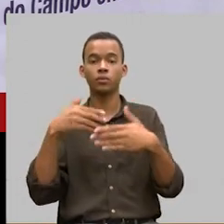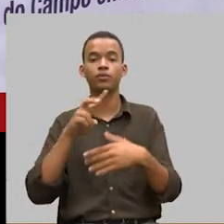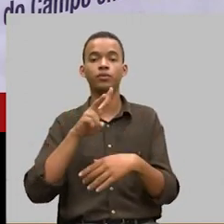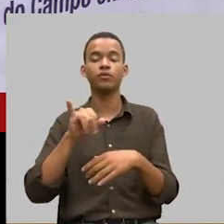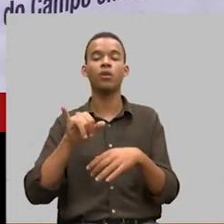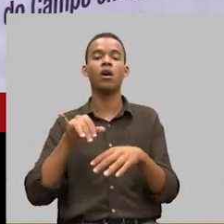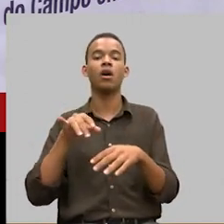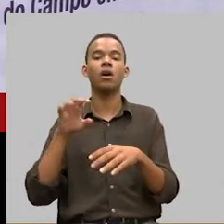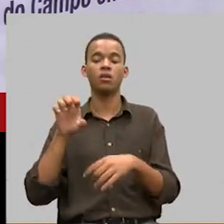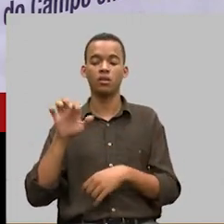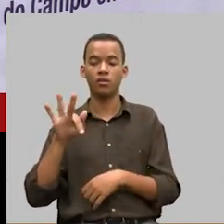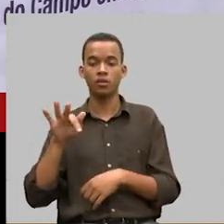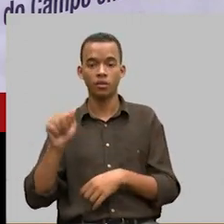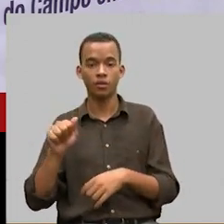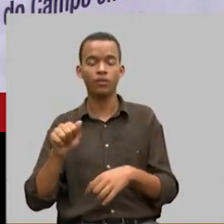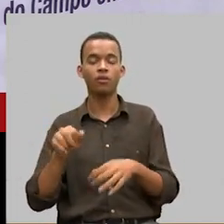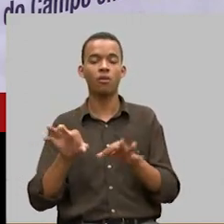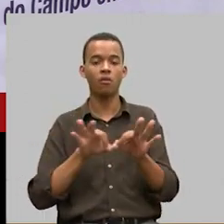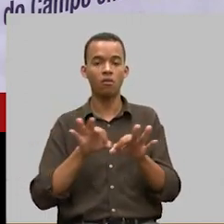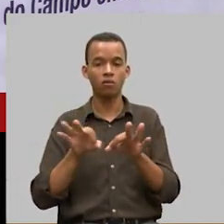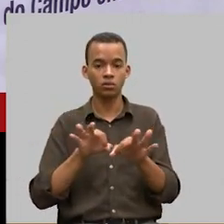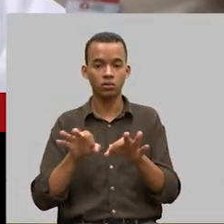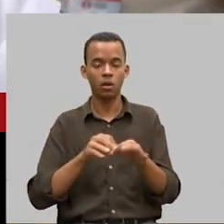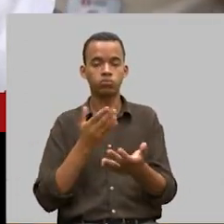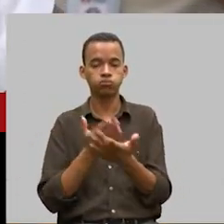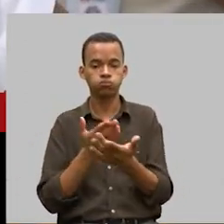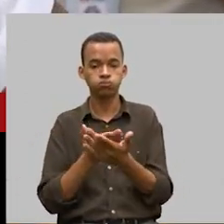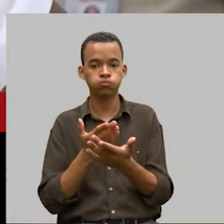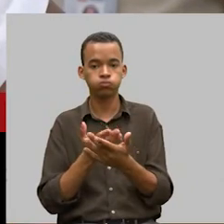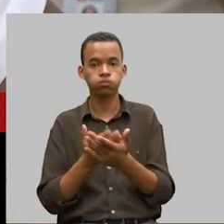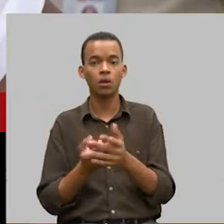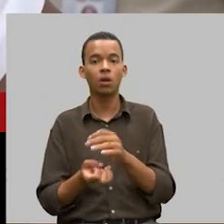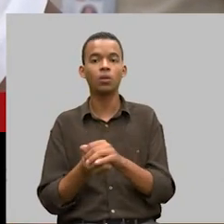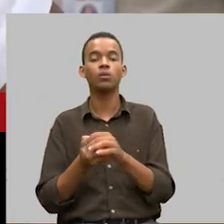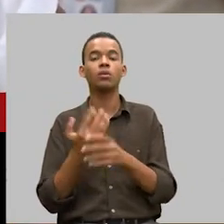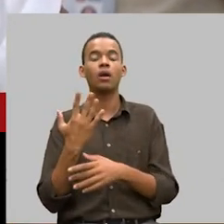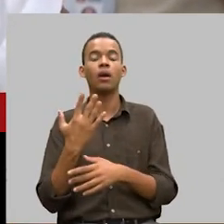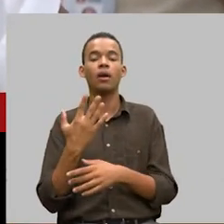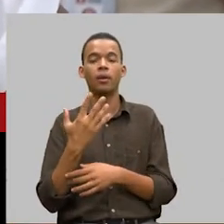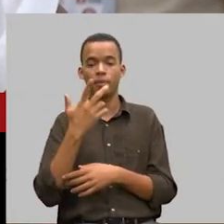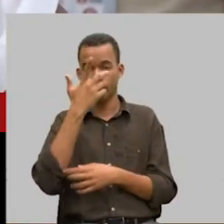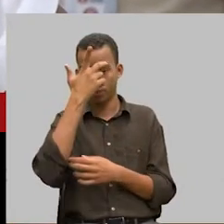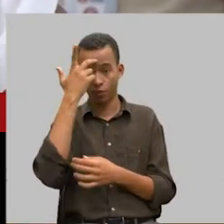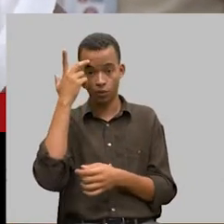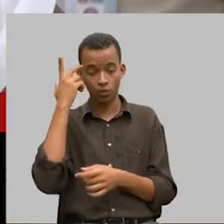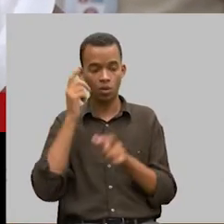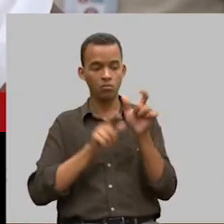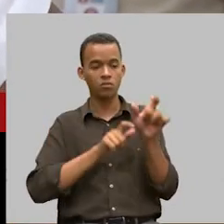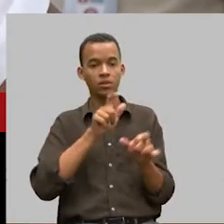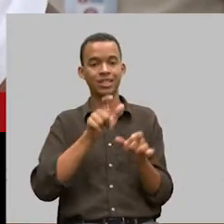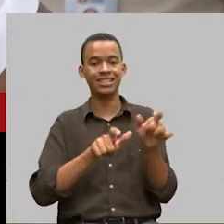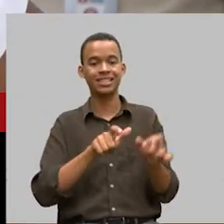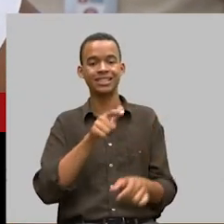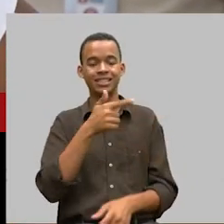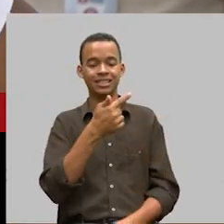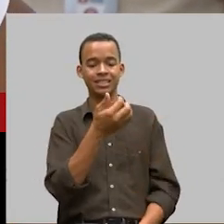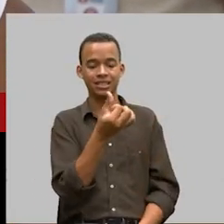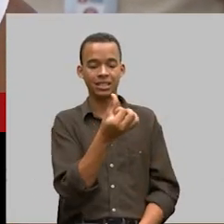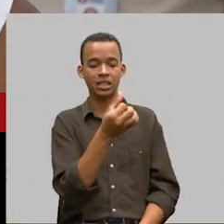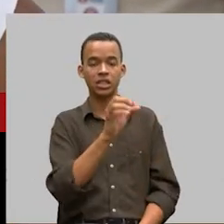em Agropecuária esses 600 técnicos em Agropecuária eh estão por